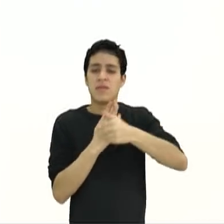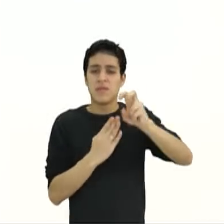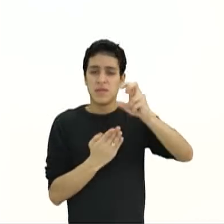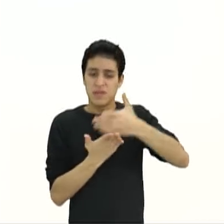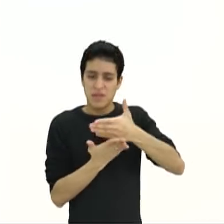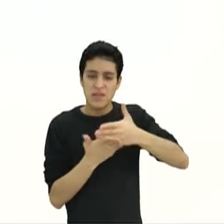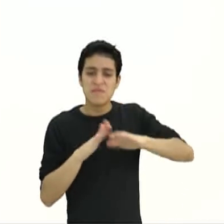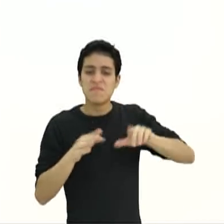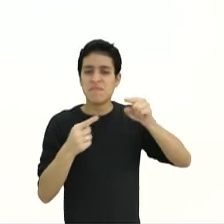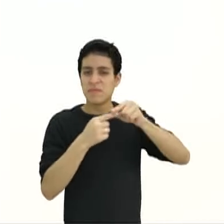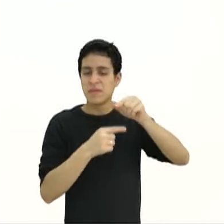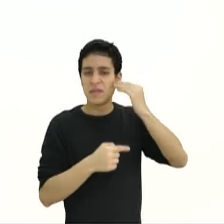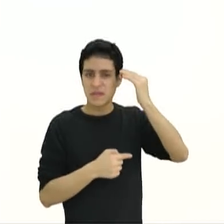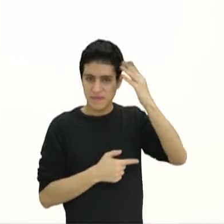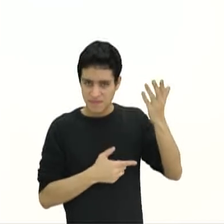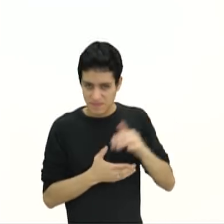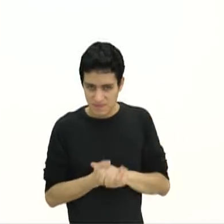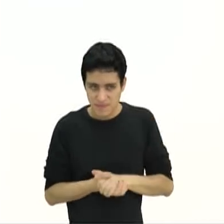em